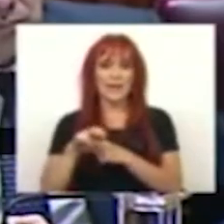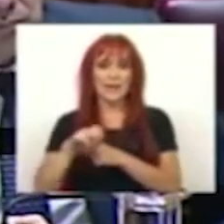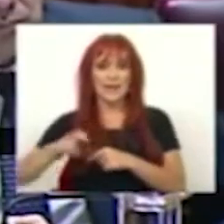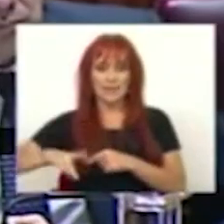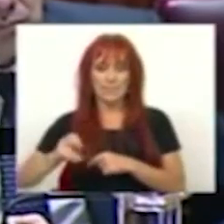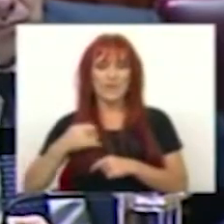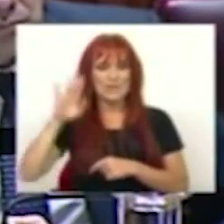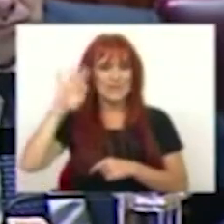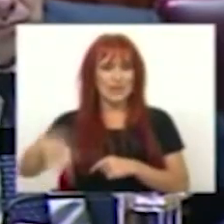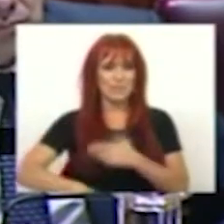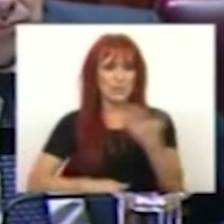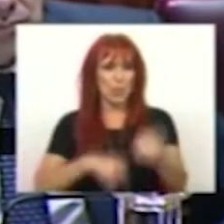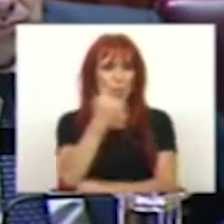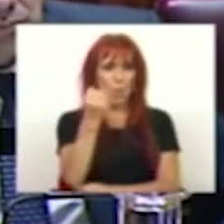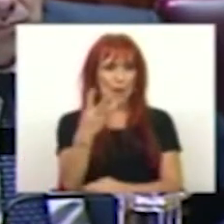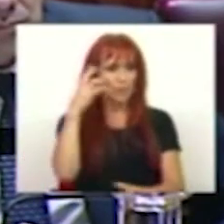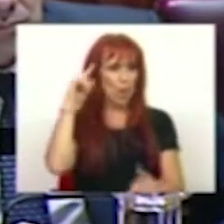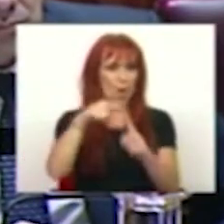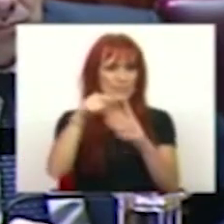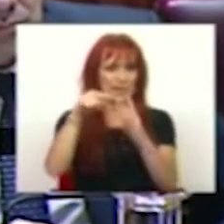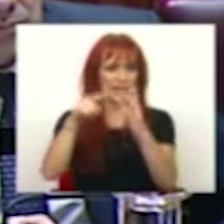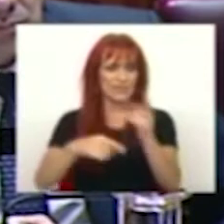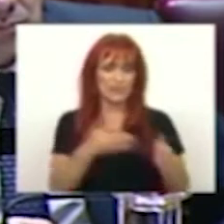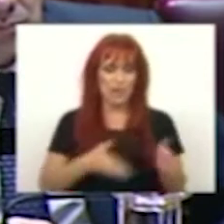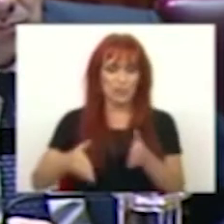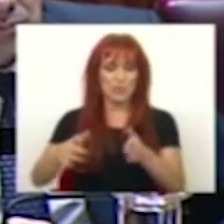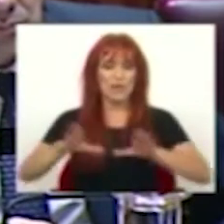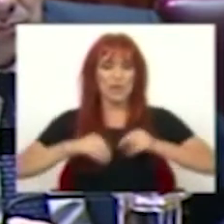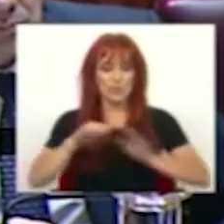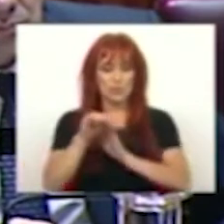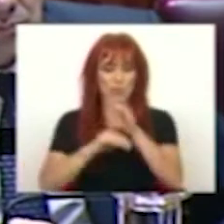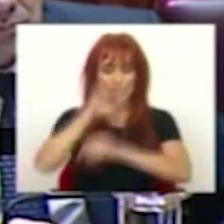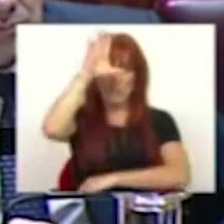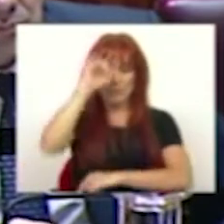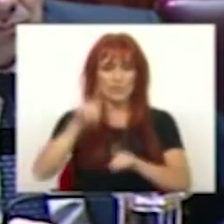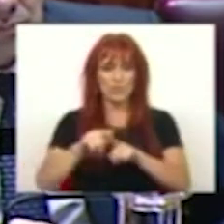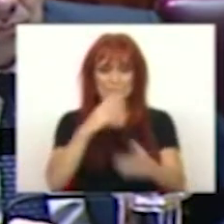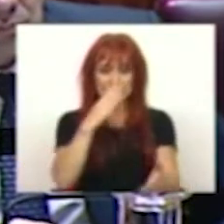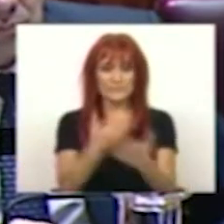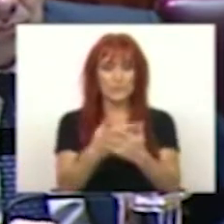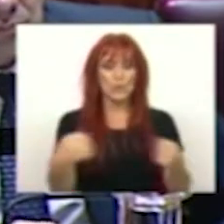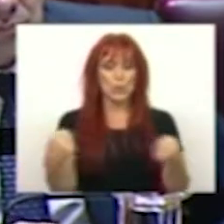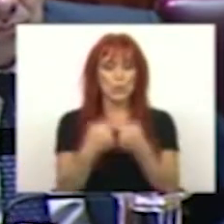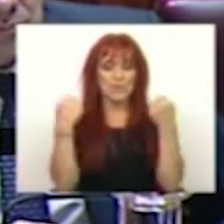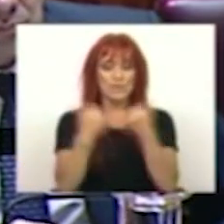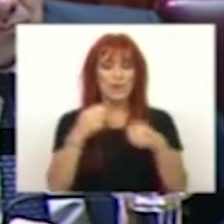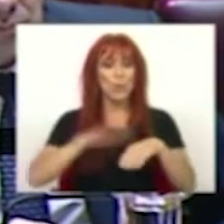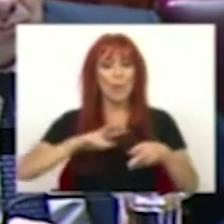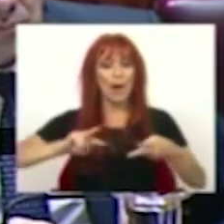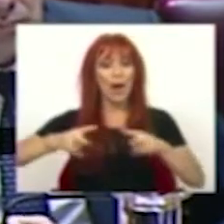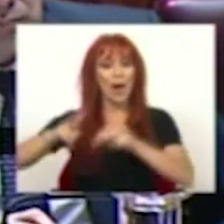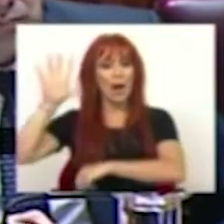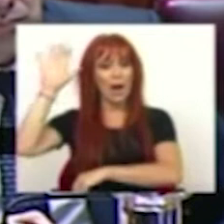Como sabe, entre os 4 grandes objetivos estratégicos que assumimos no programa do Governo está enfrentar o desafio das alterações